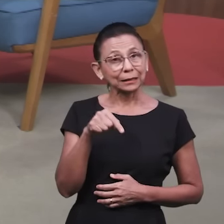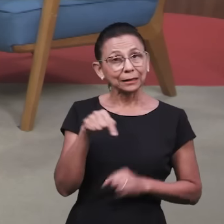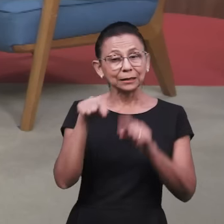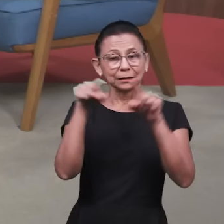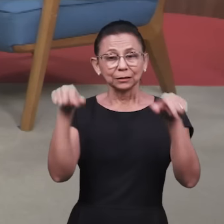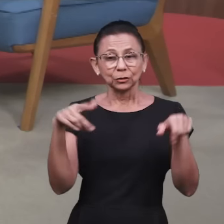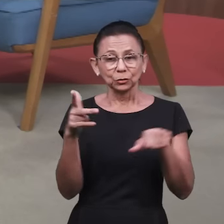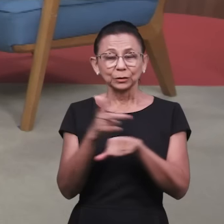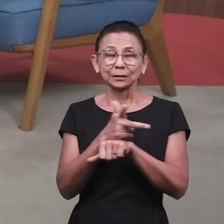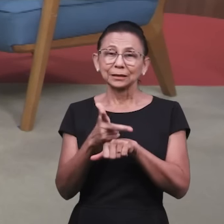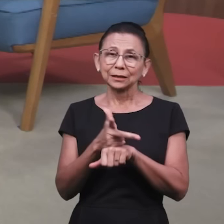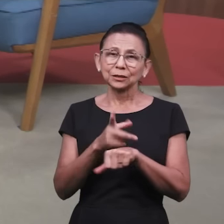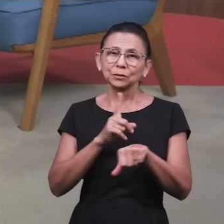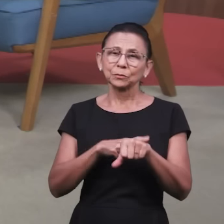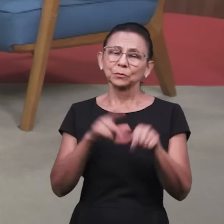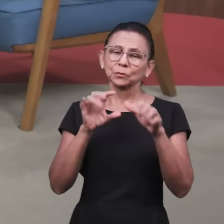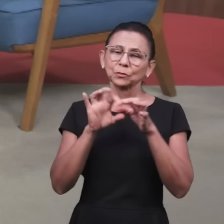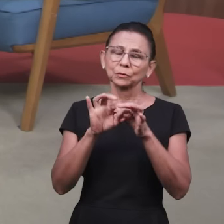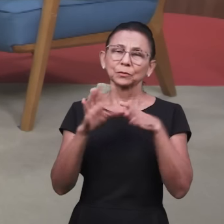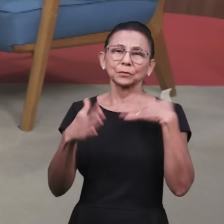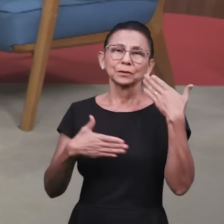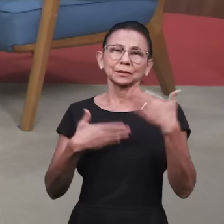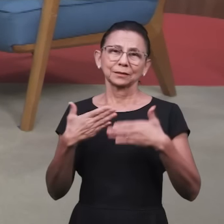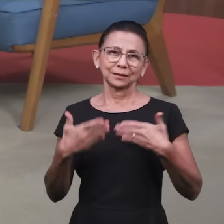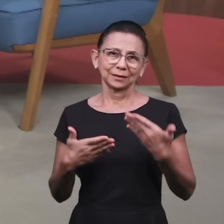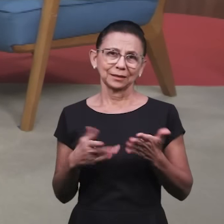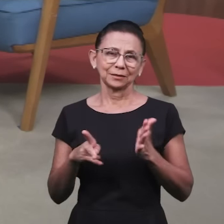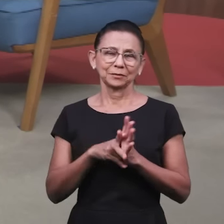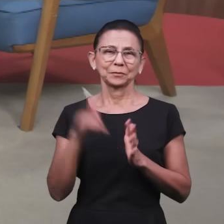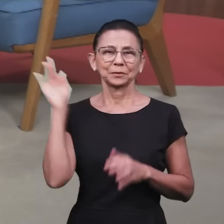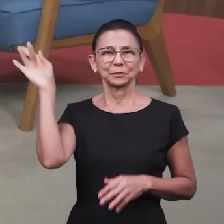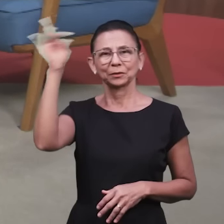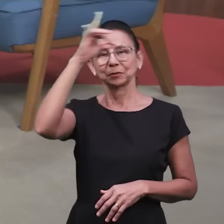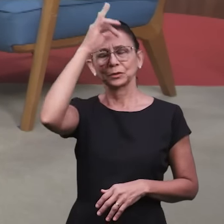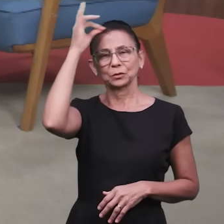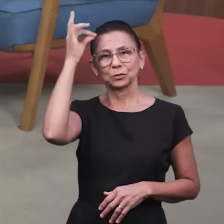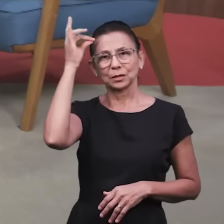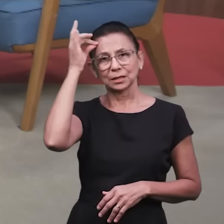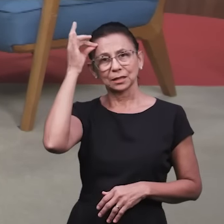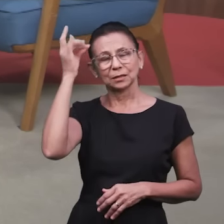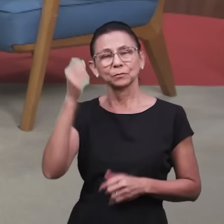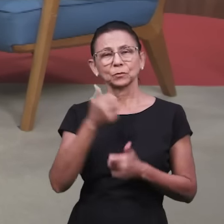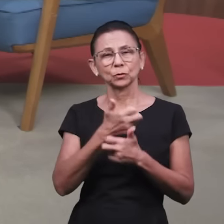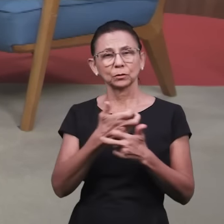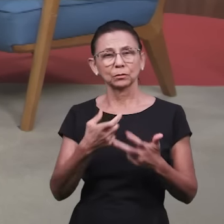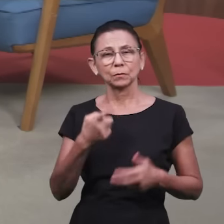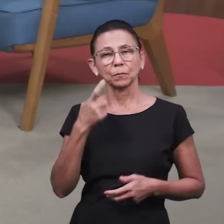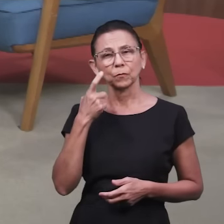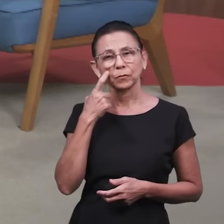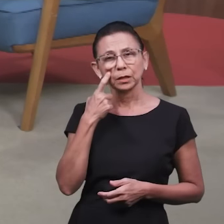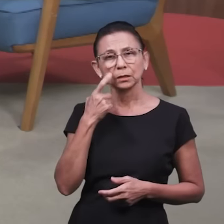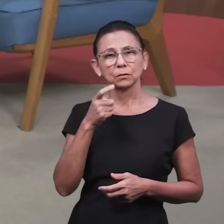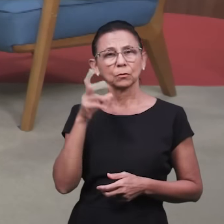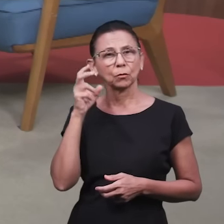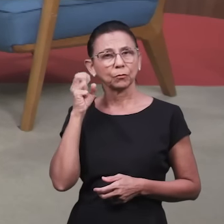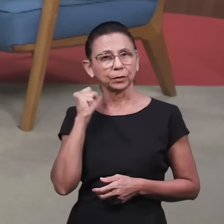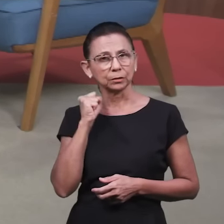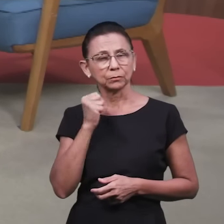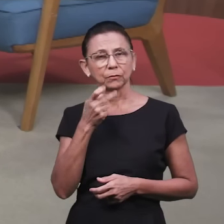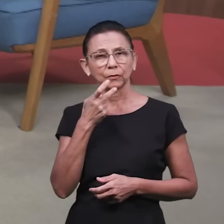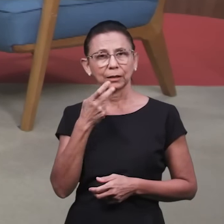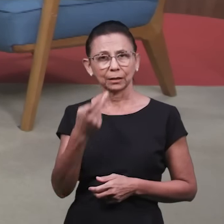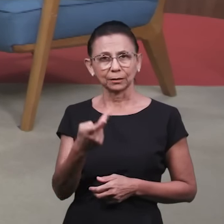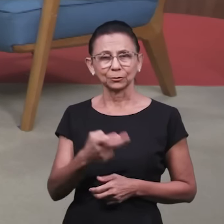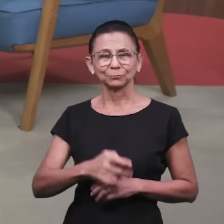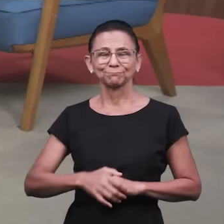de comunhão, de alegria do Espírito Santo por aquilo que temos visto e ouvido, falado também nesse lugar.